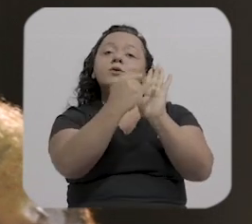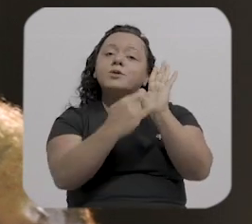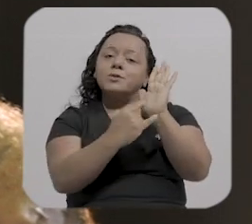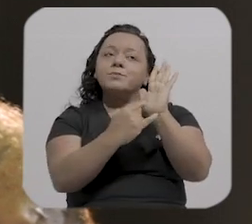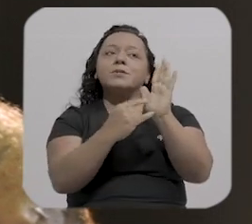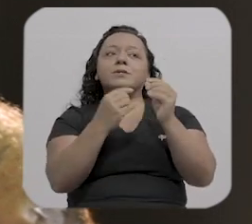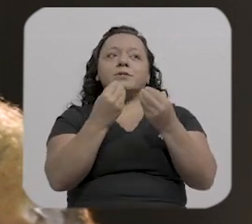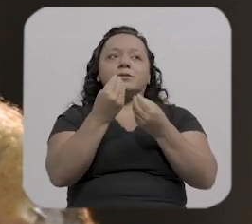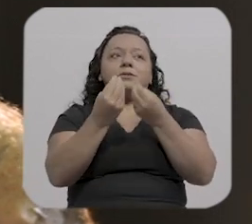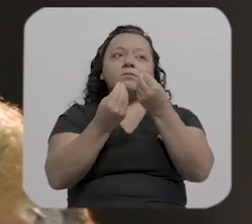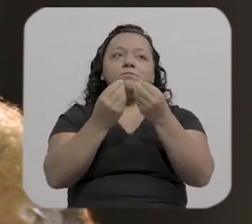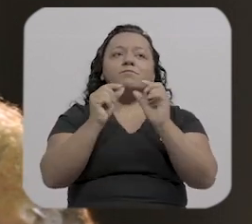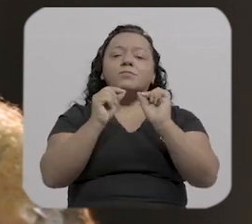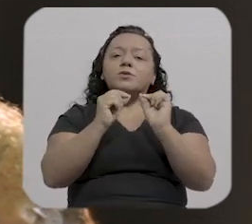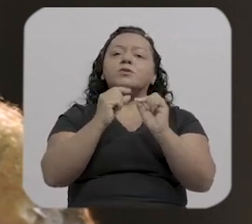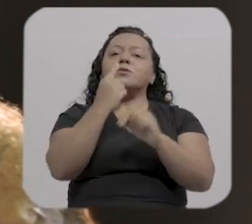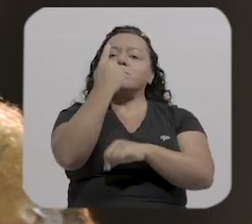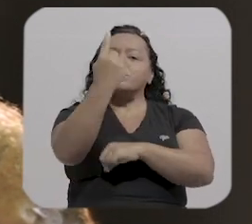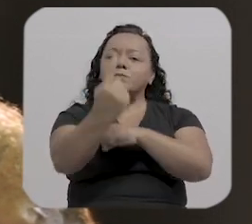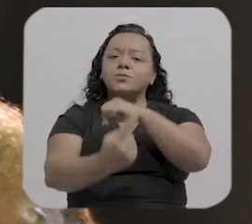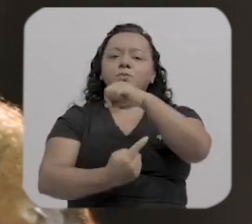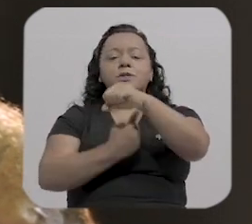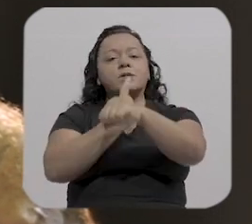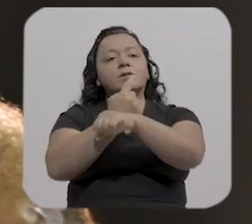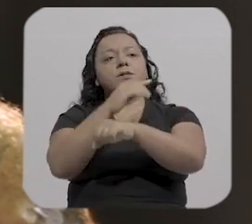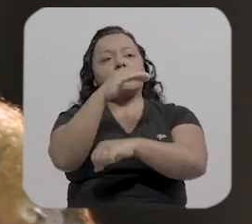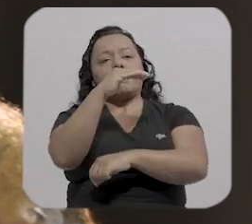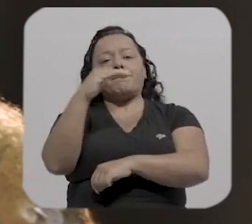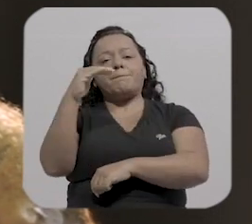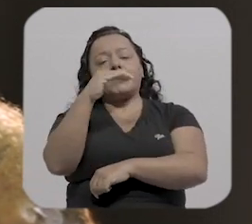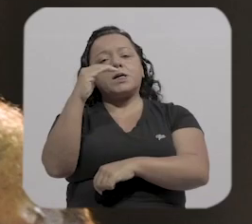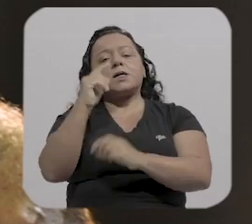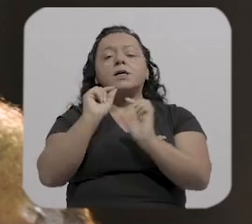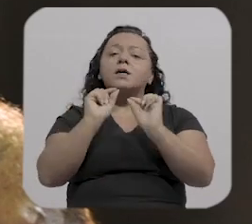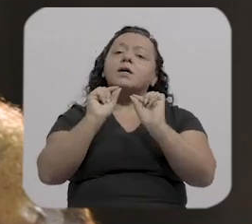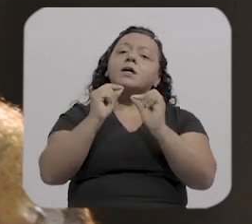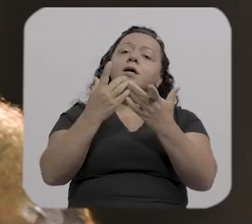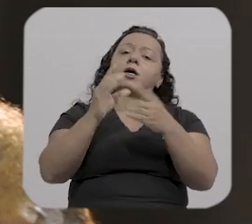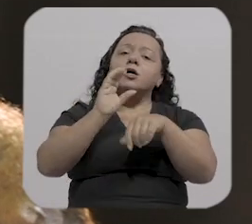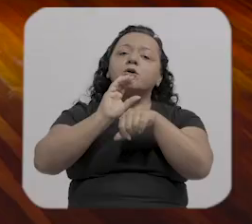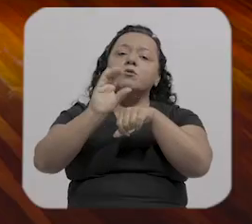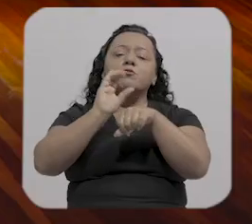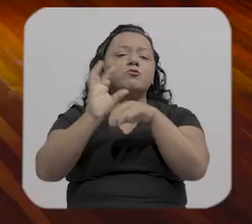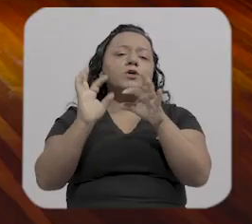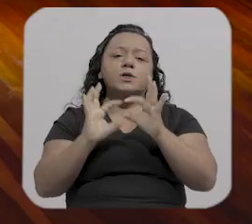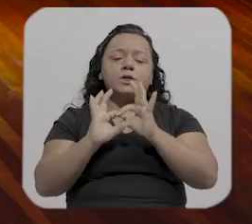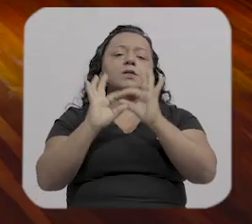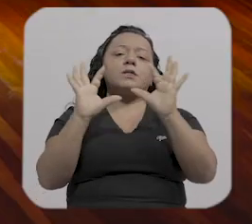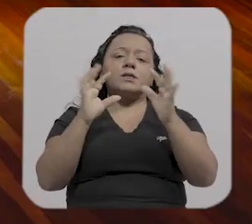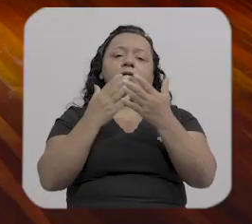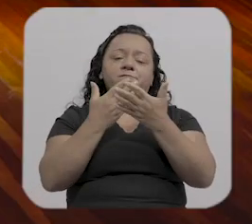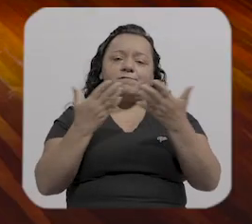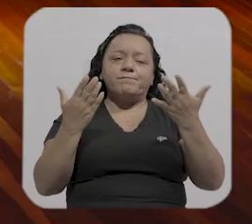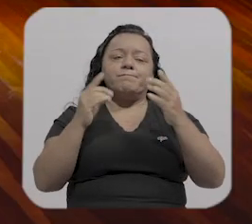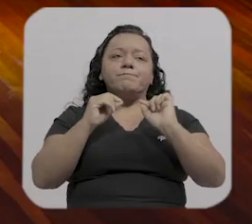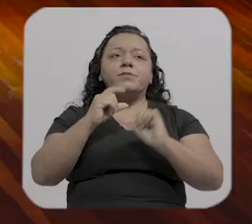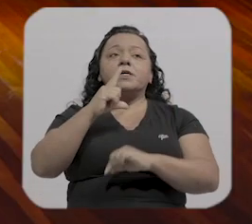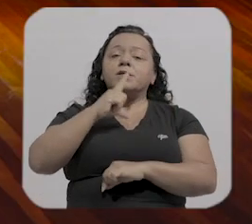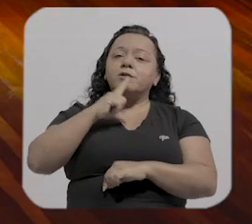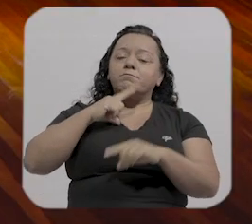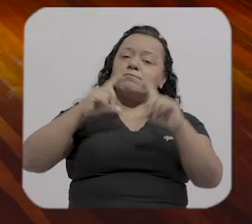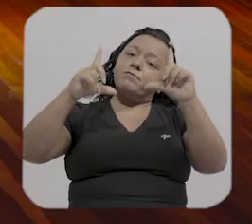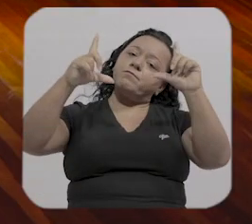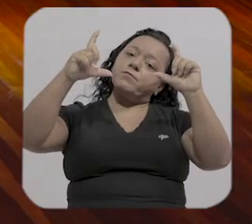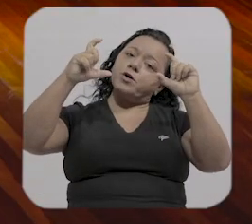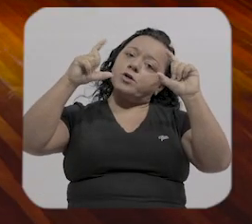né? Esse cinema documentário durou 1 ano e meio, era um curso de extensão. E dentro da grade do cinema